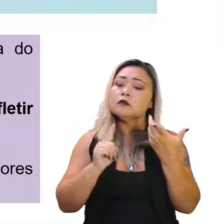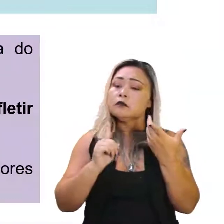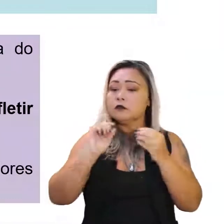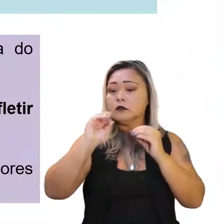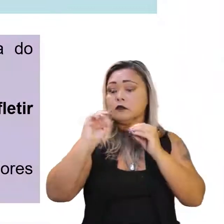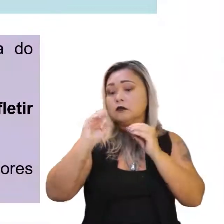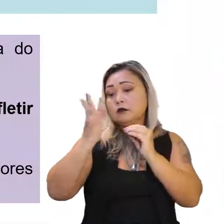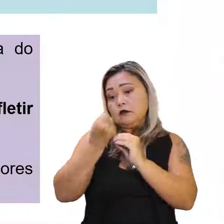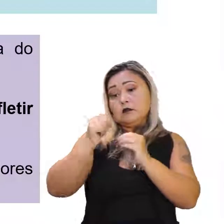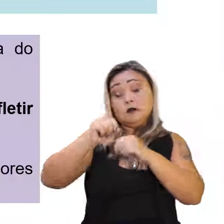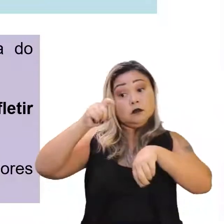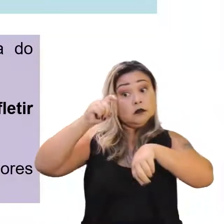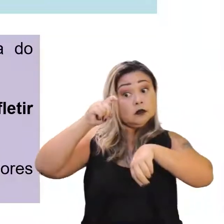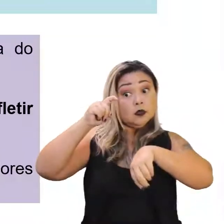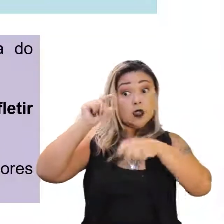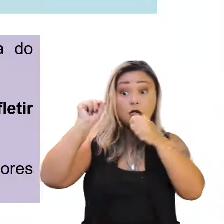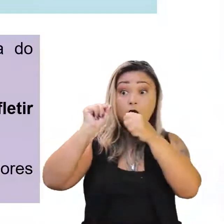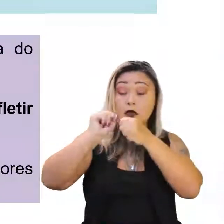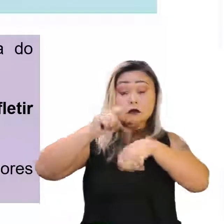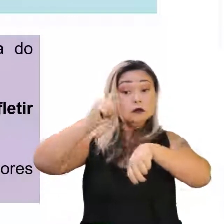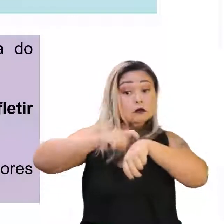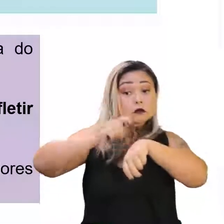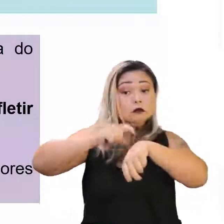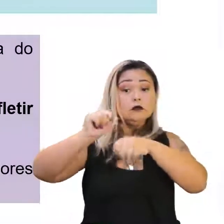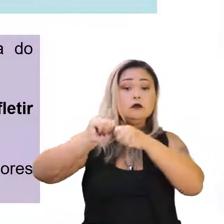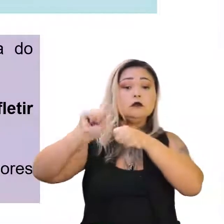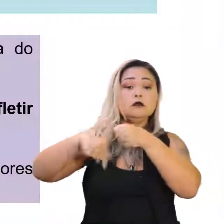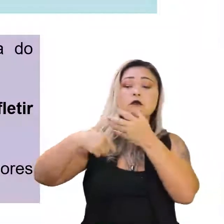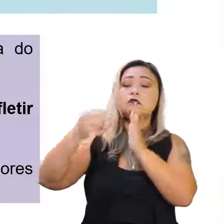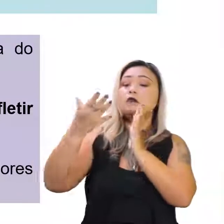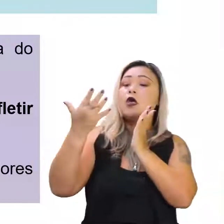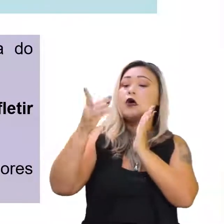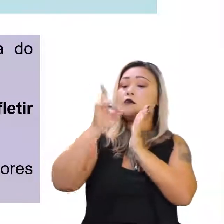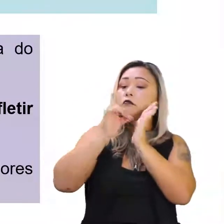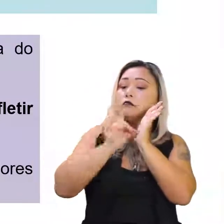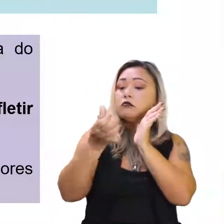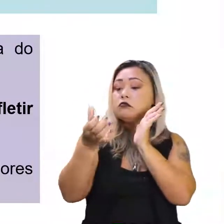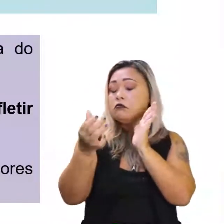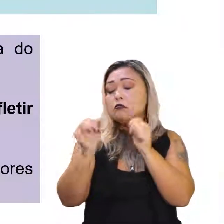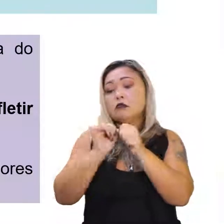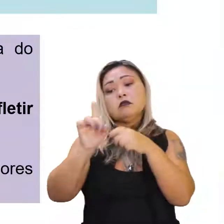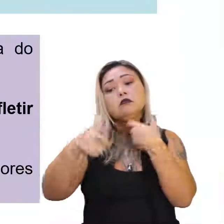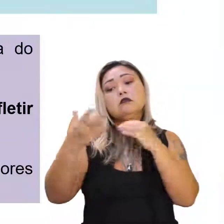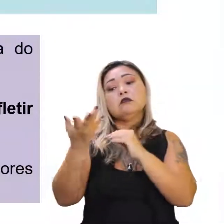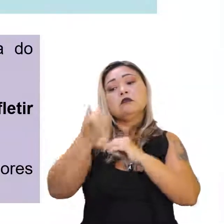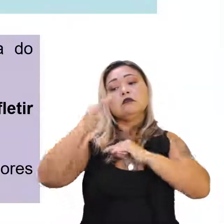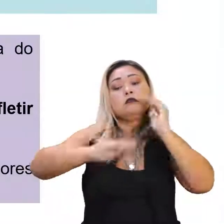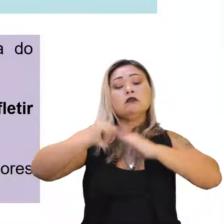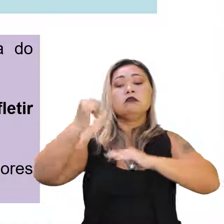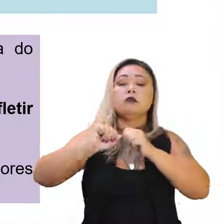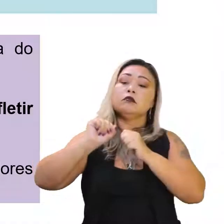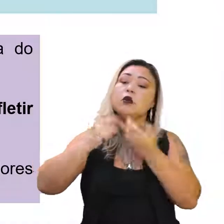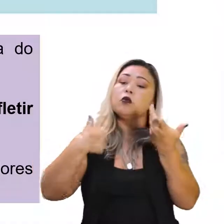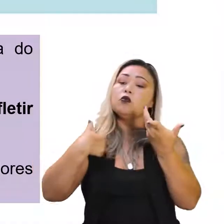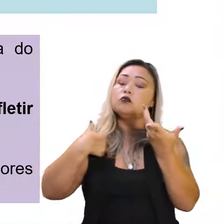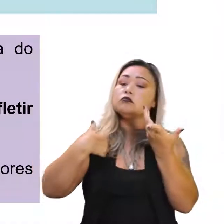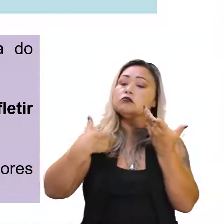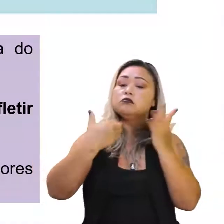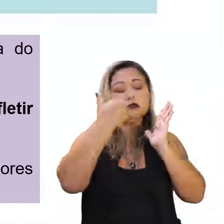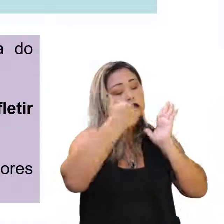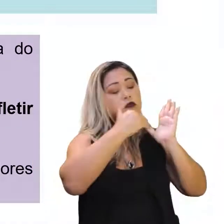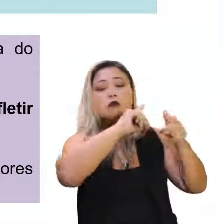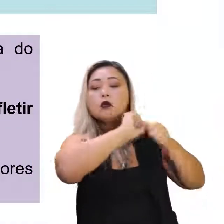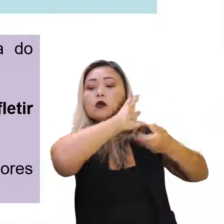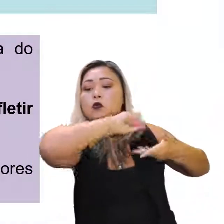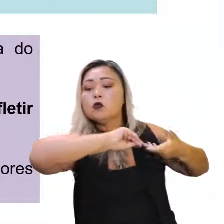criada, né, no momento, ou seja, da década de 1960, os artistas rompem aí com o padrão artístico